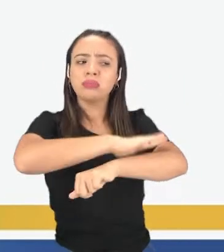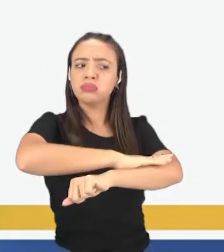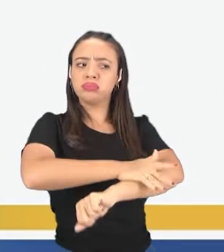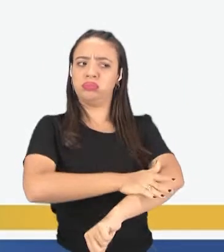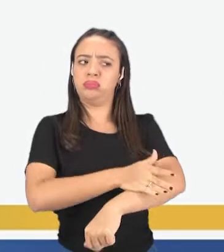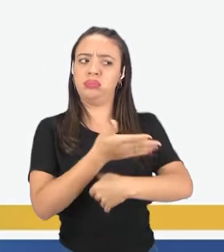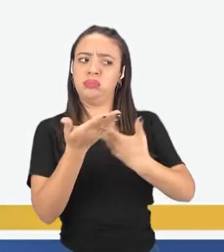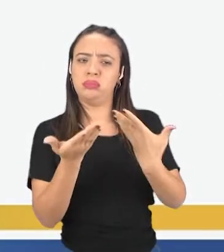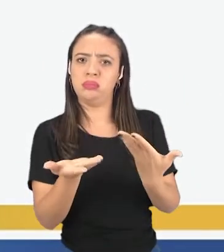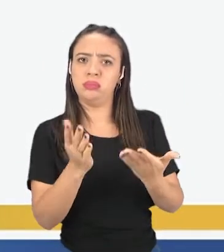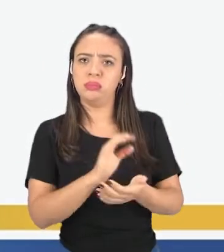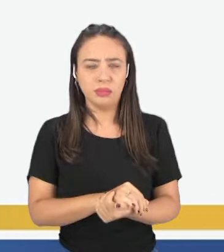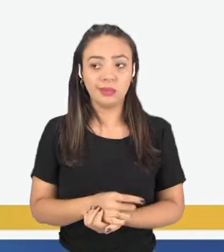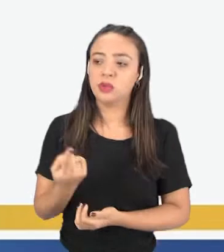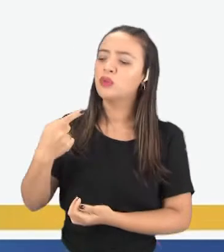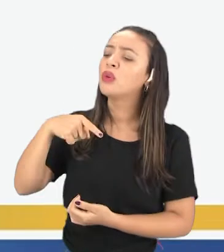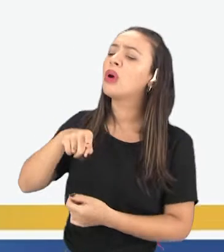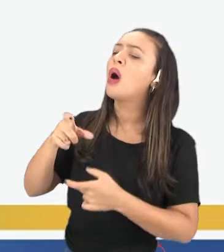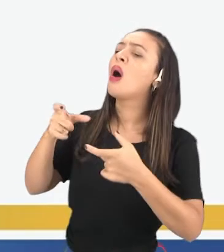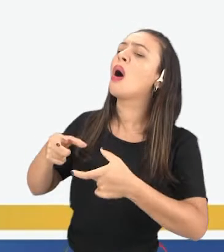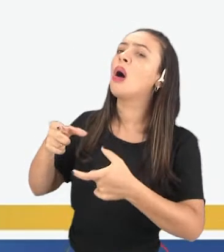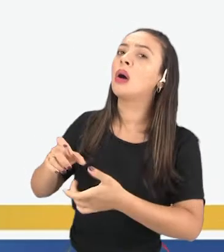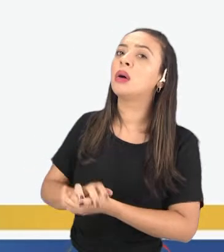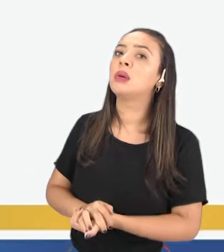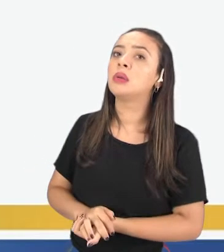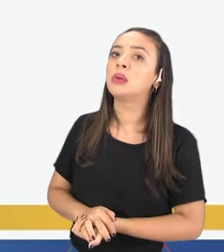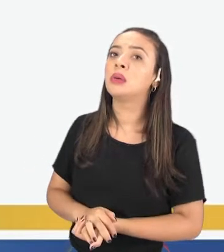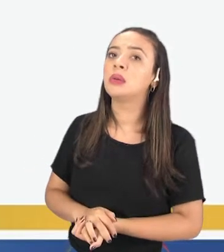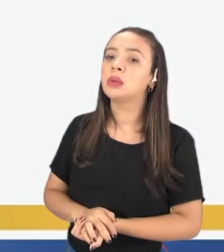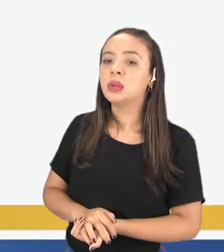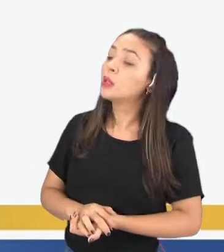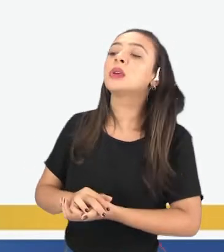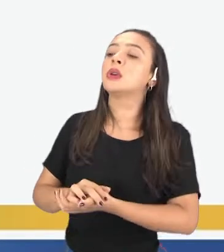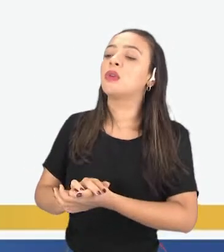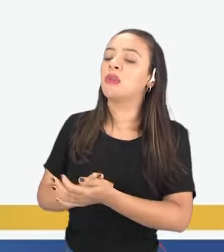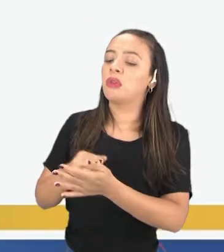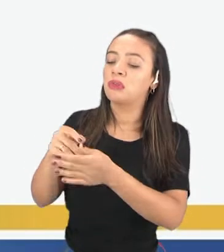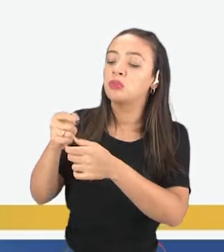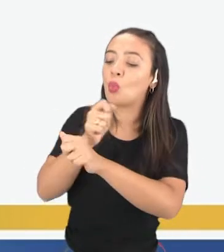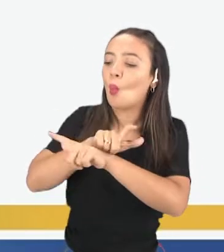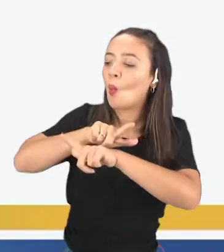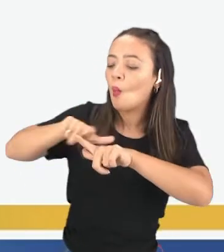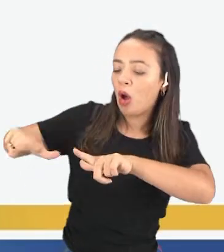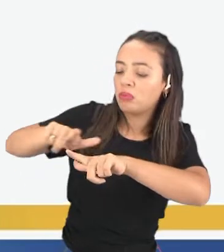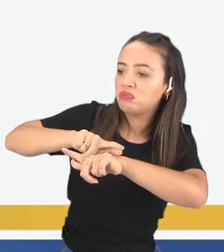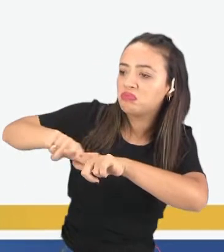racial? Aonde você vai? Lavar o